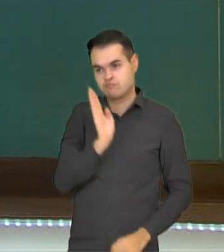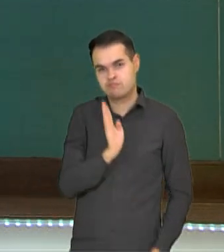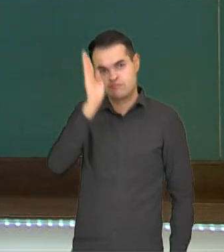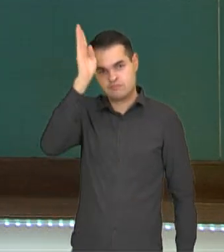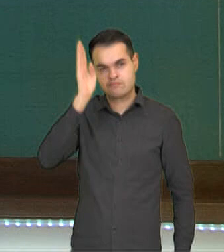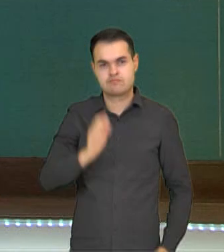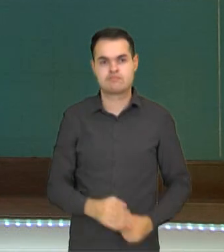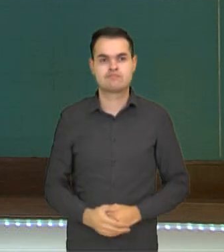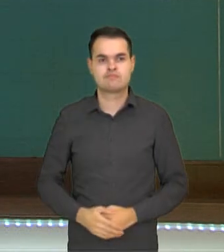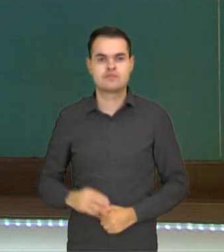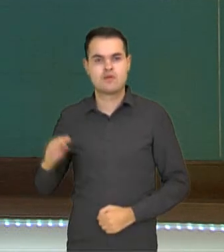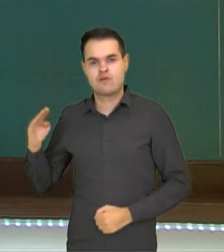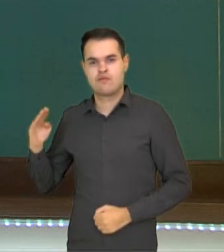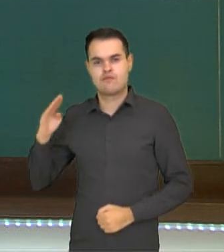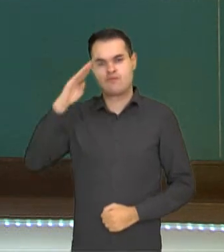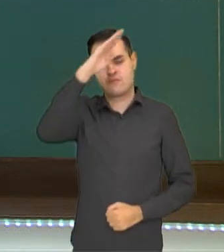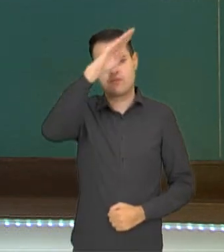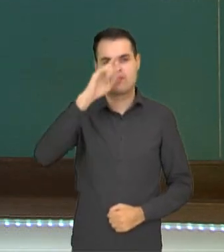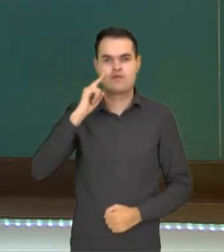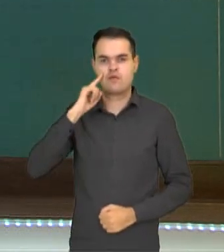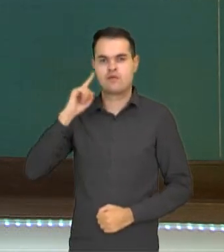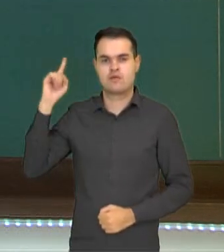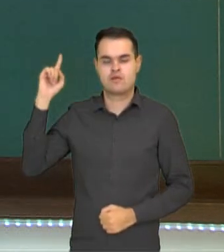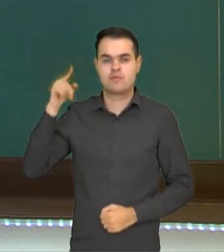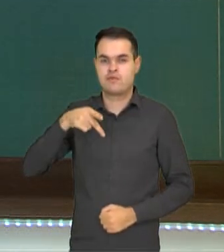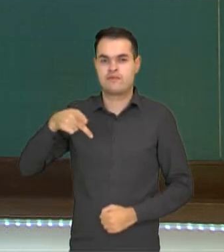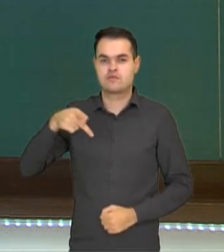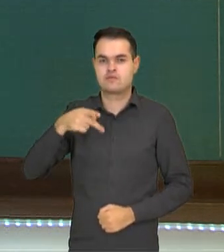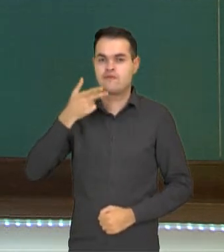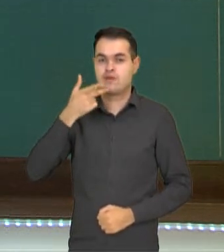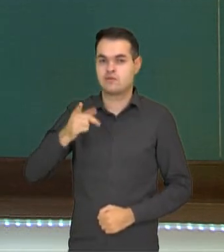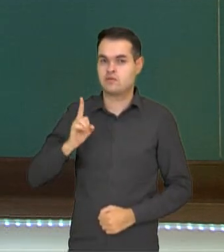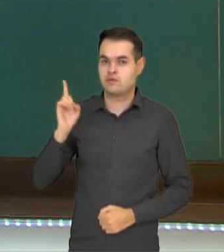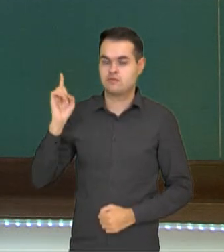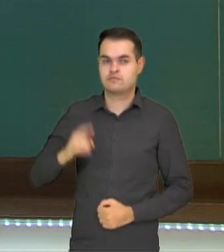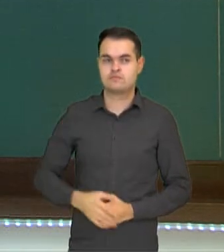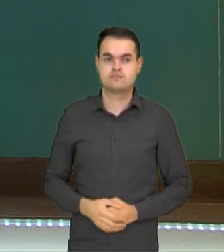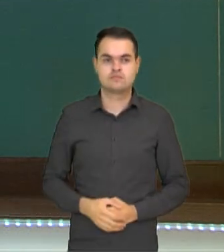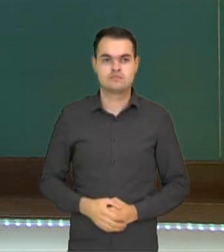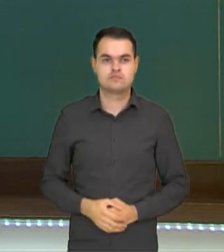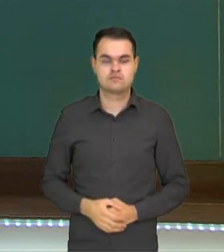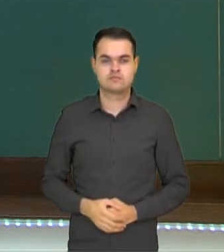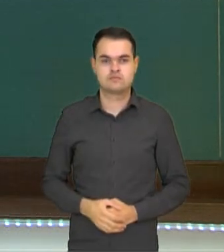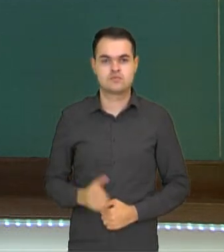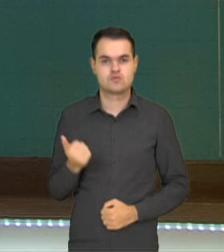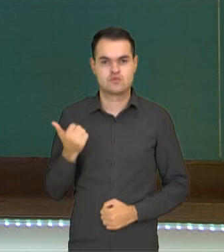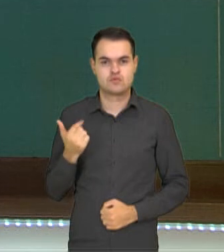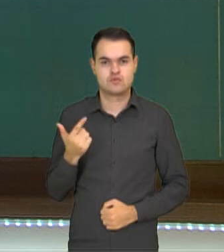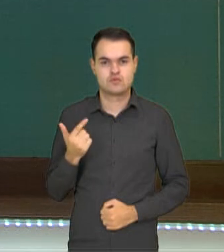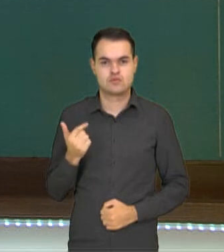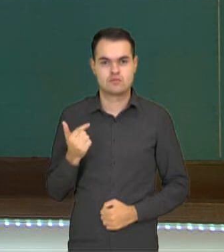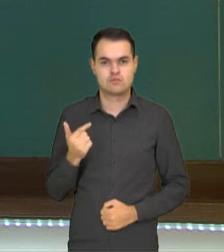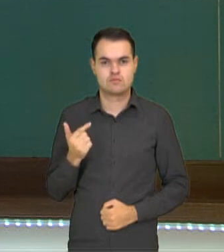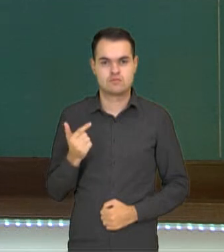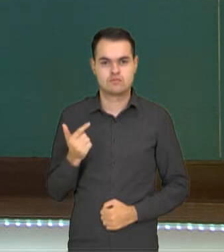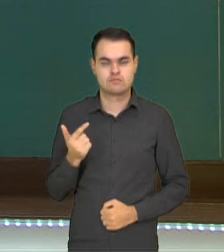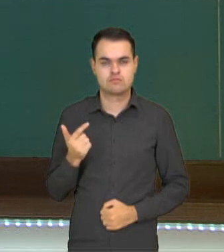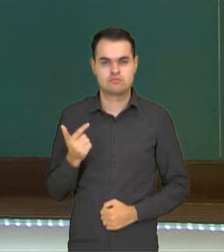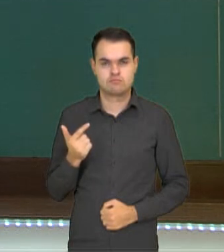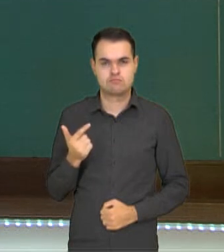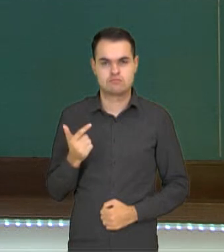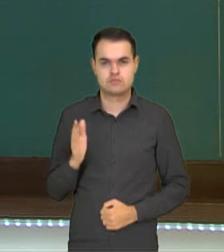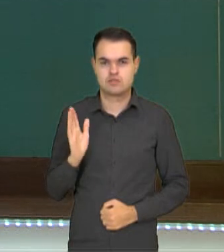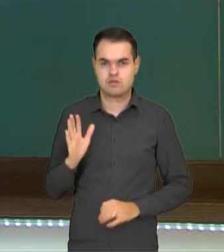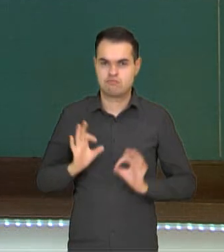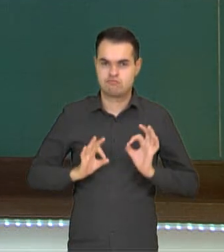nesse gráfico. Veja só. Então, o que a professora disse, olha lá. O 12, que é o nosso coeficiente linear, já